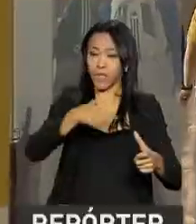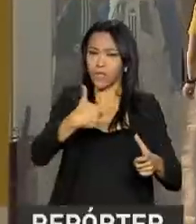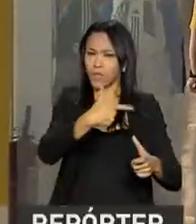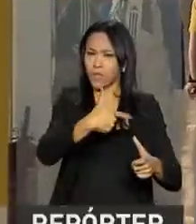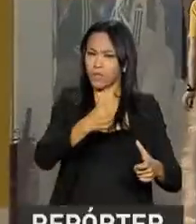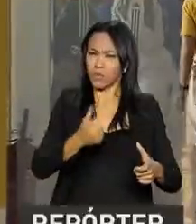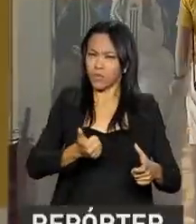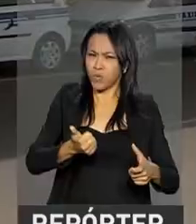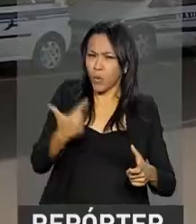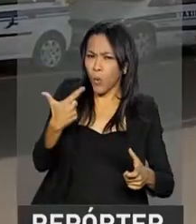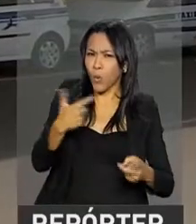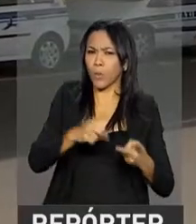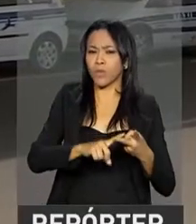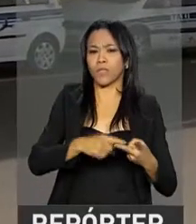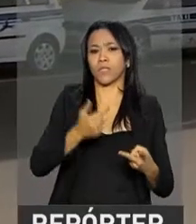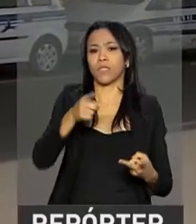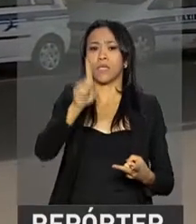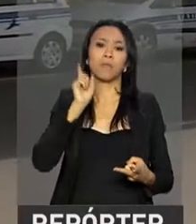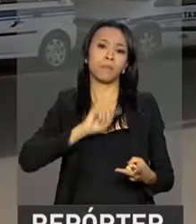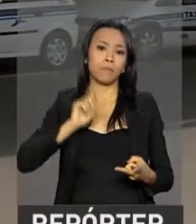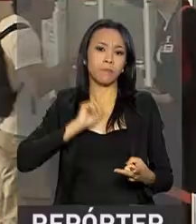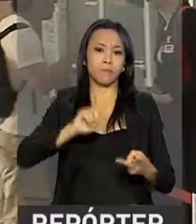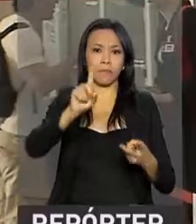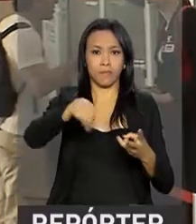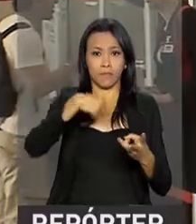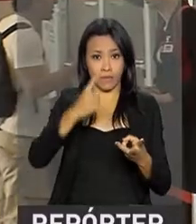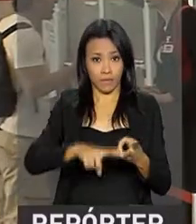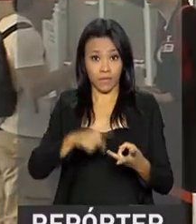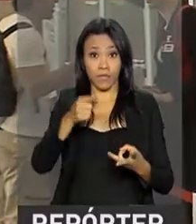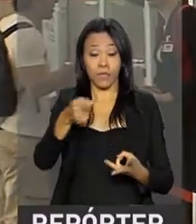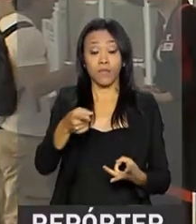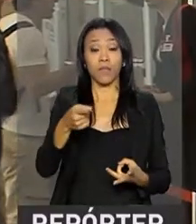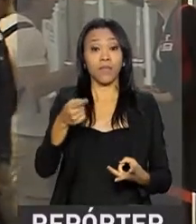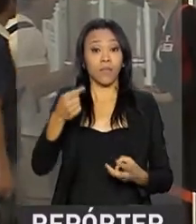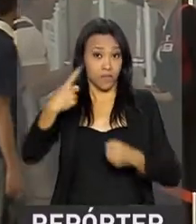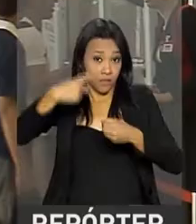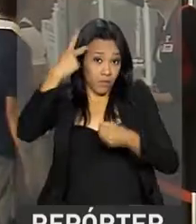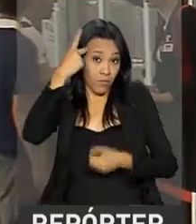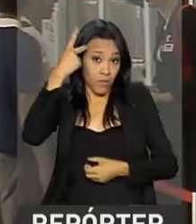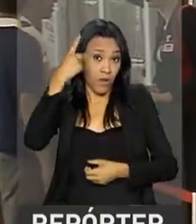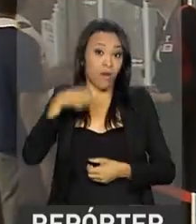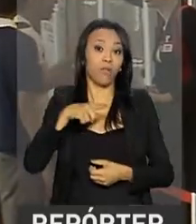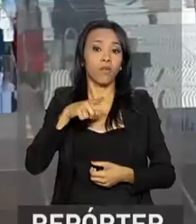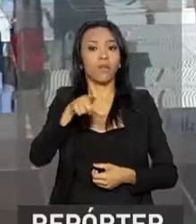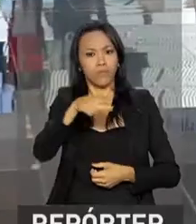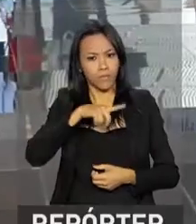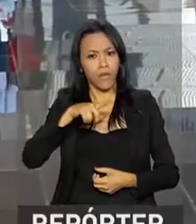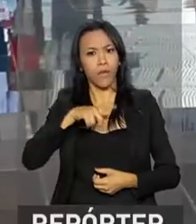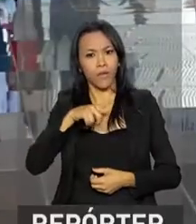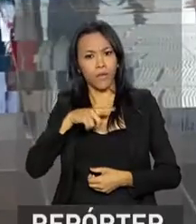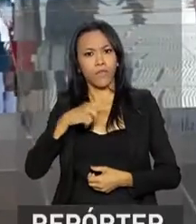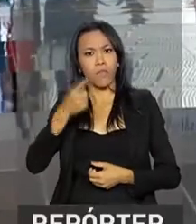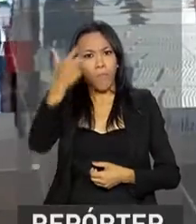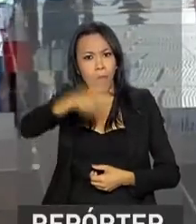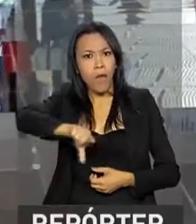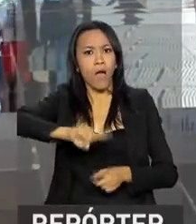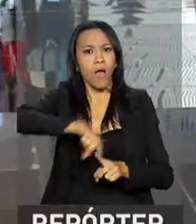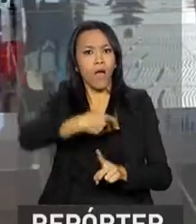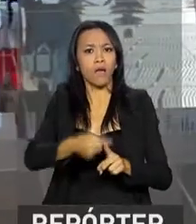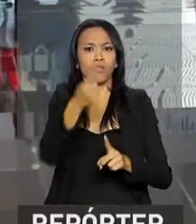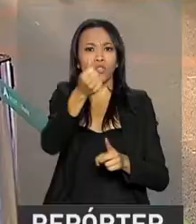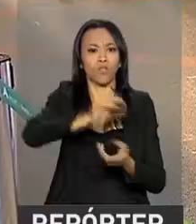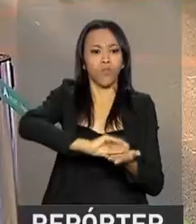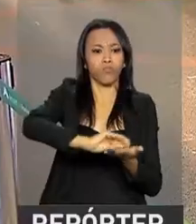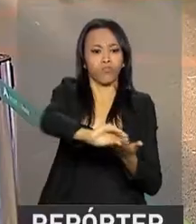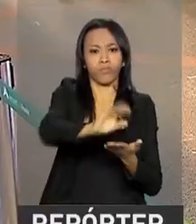como os de brasília e viracopos em campinas e confins em minas gerais receberam da iniciativa privada mais investimentos na infraestrutura